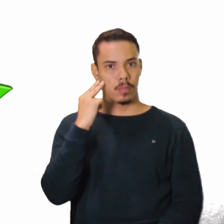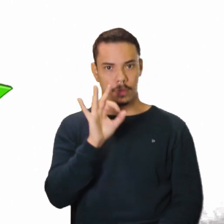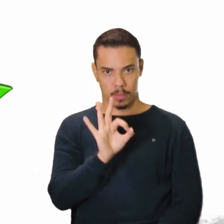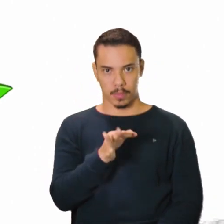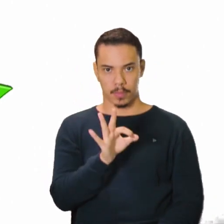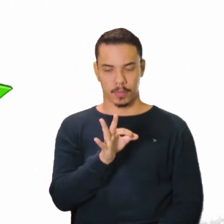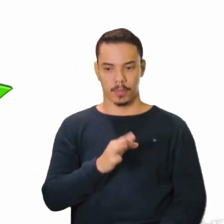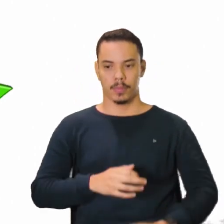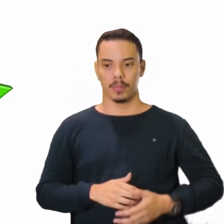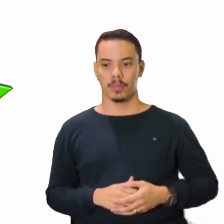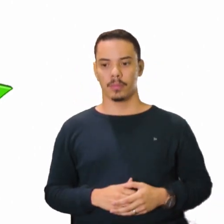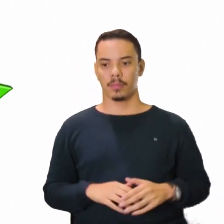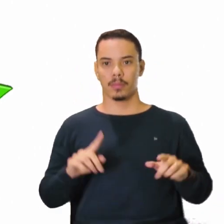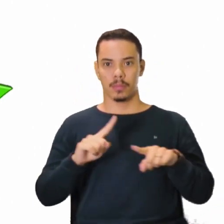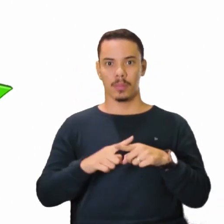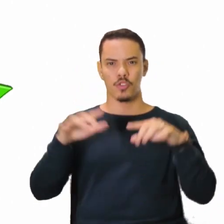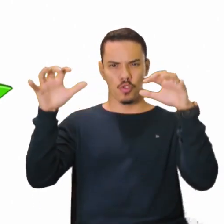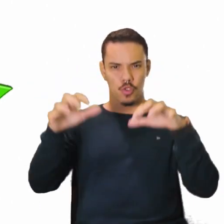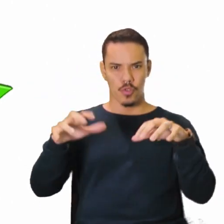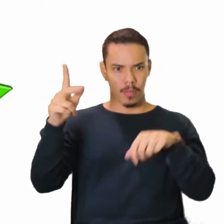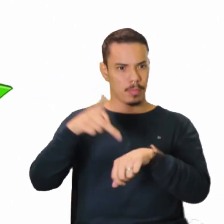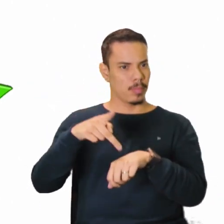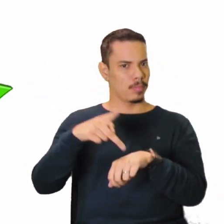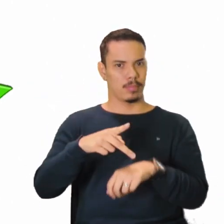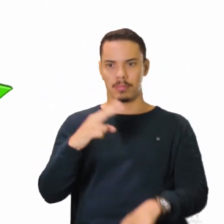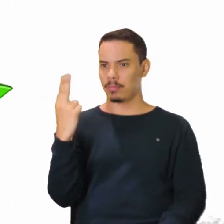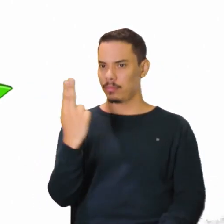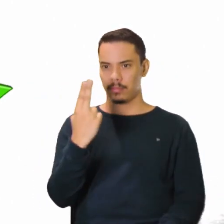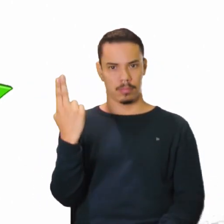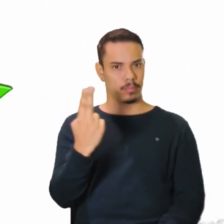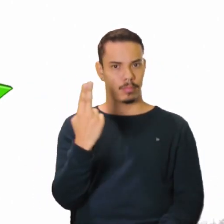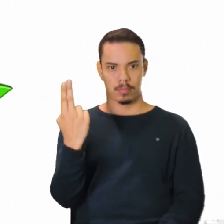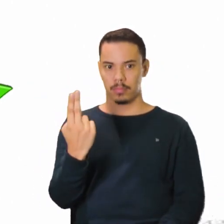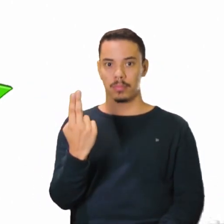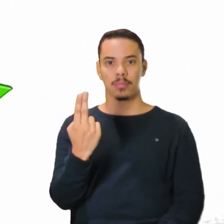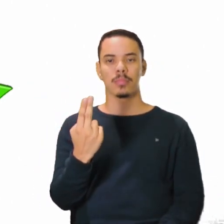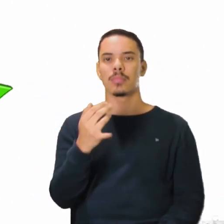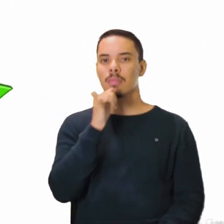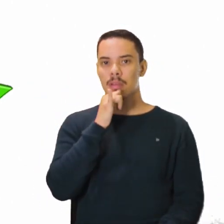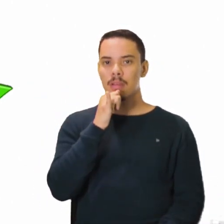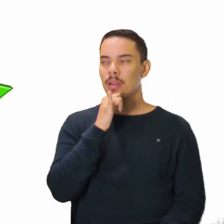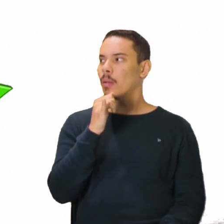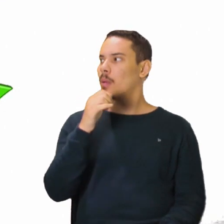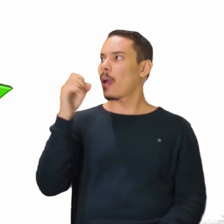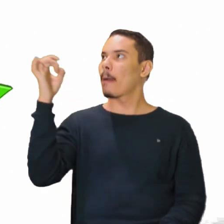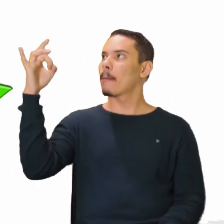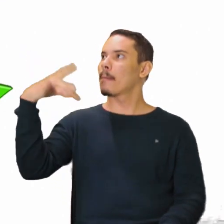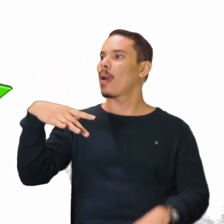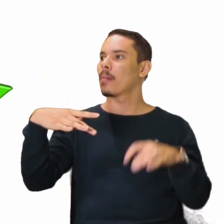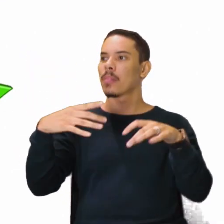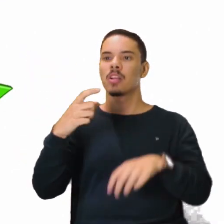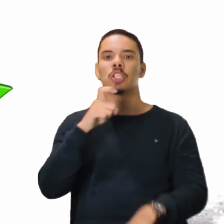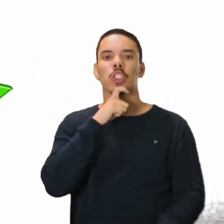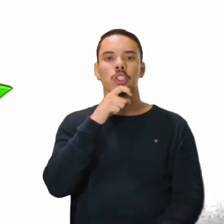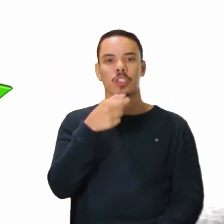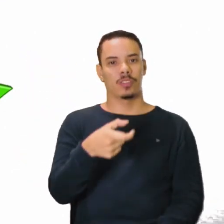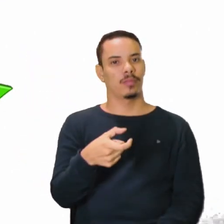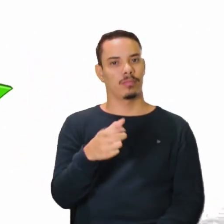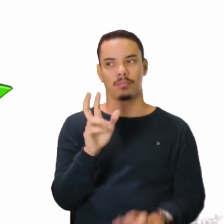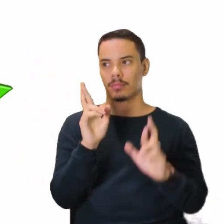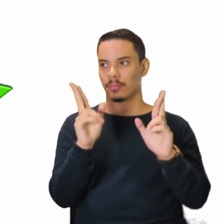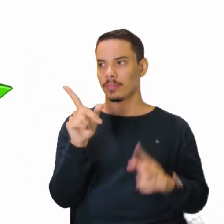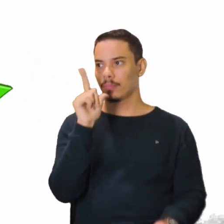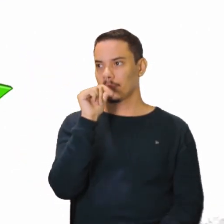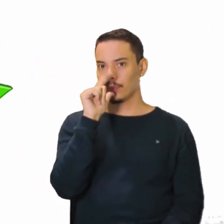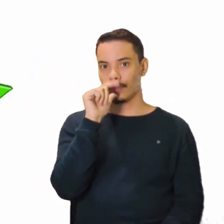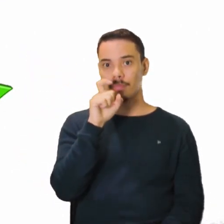Sim? Beleza, mas chover pedra? Bom, cai granizo, né? Talvez alguém disse assim, cai sim, né? Granizo